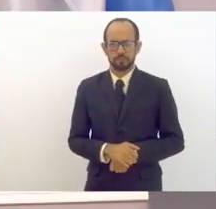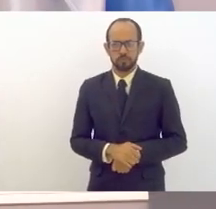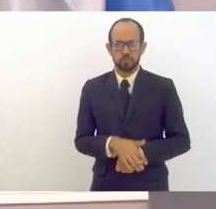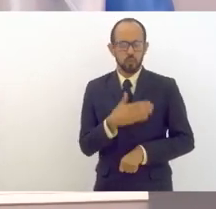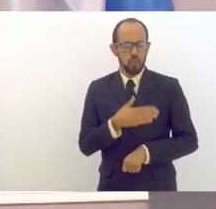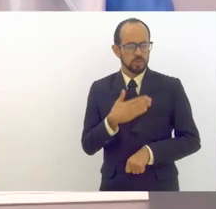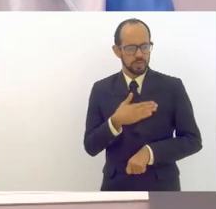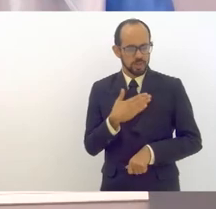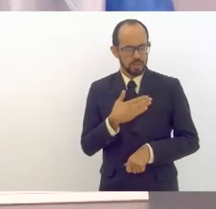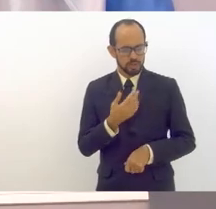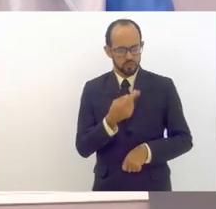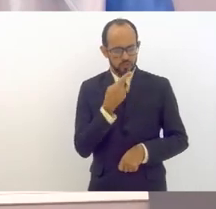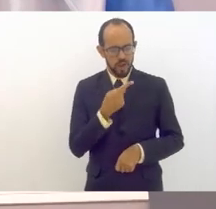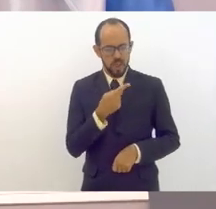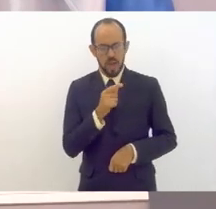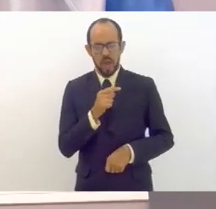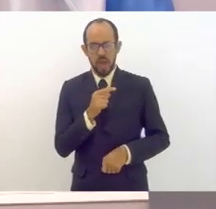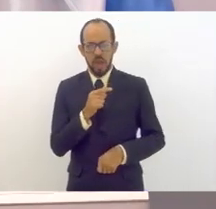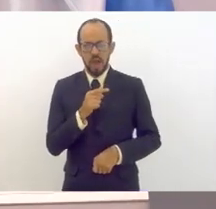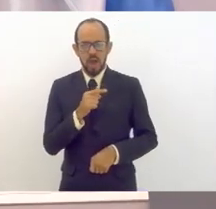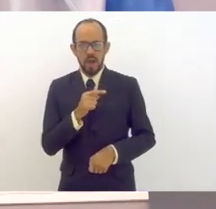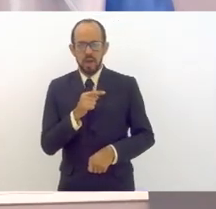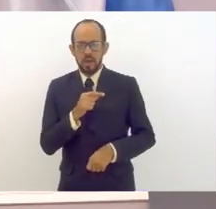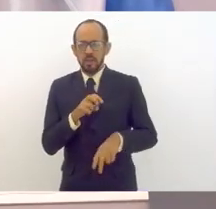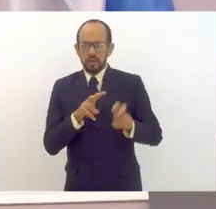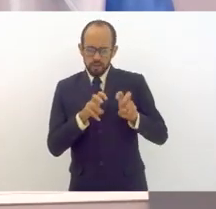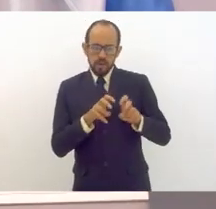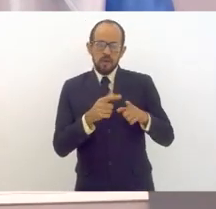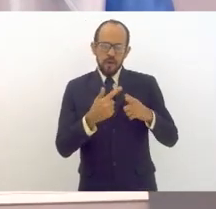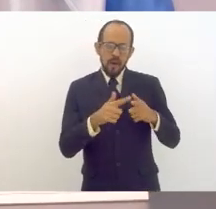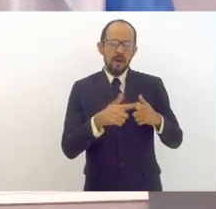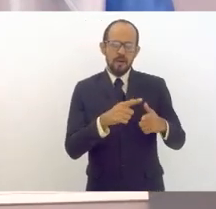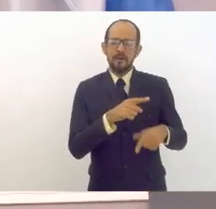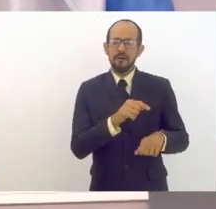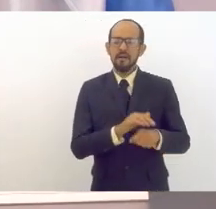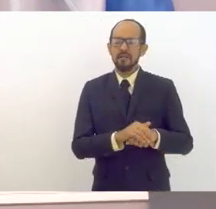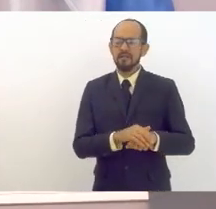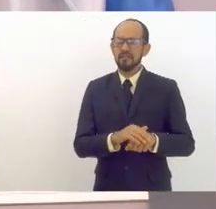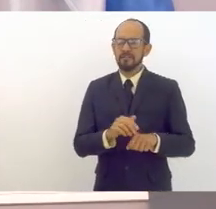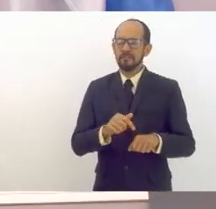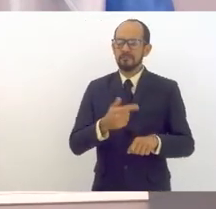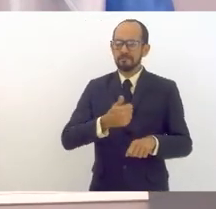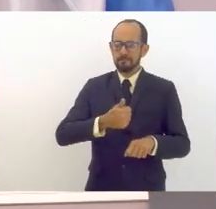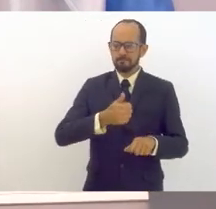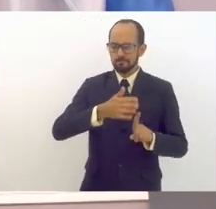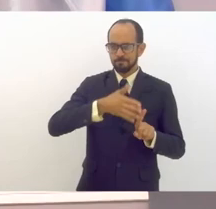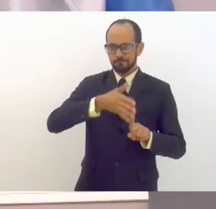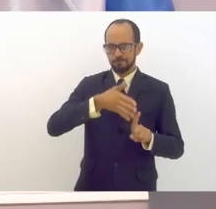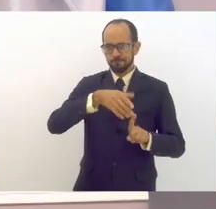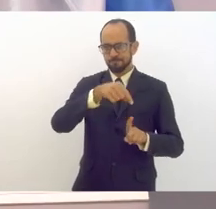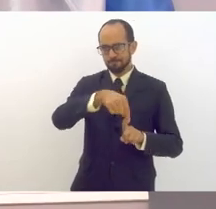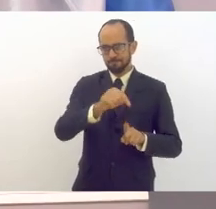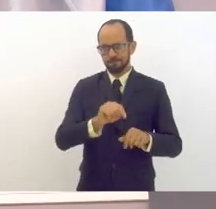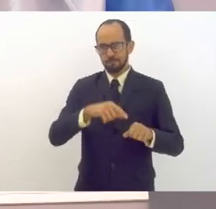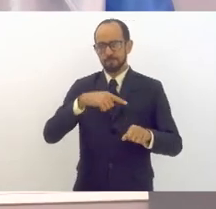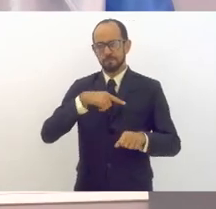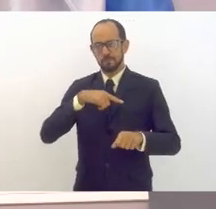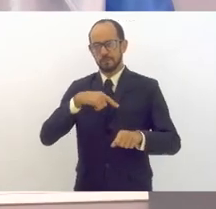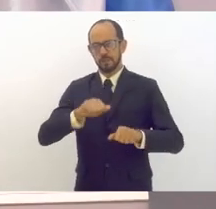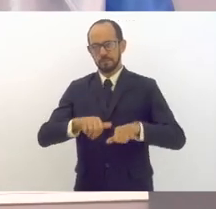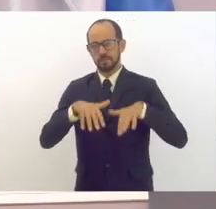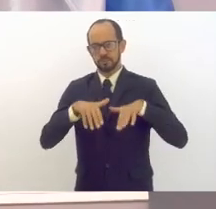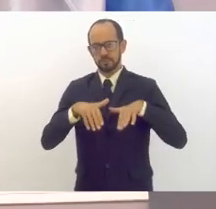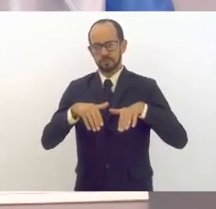pontuar essa questão e vou abrir a palavra aqui para os nossos convidados. A gente hoje tem uma audiência que a gente espera conseguir